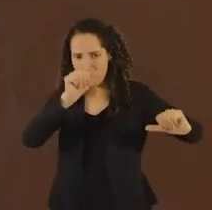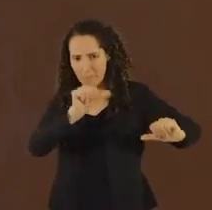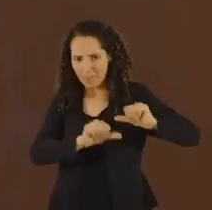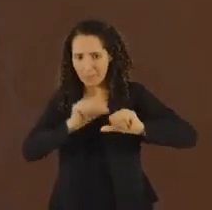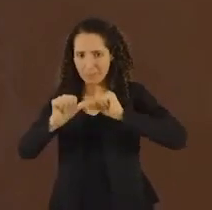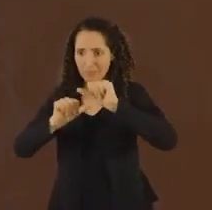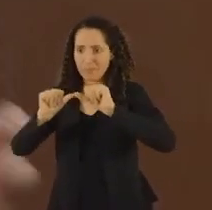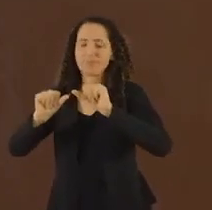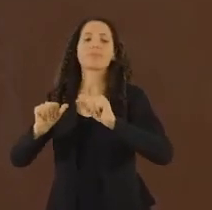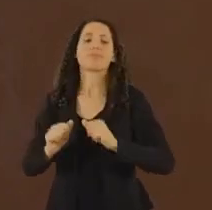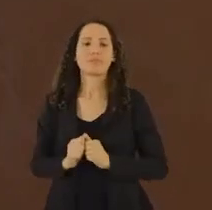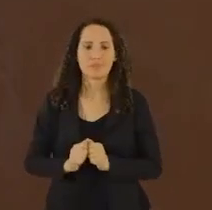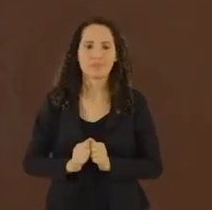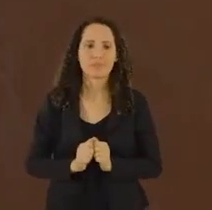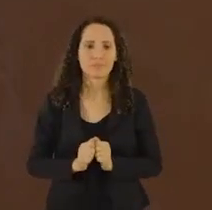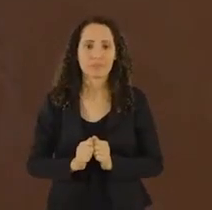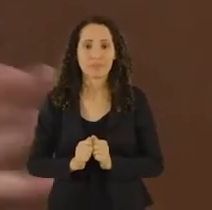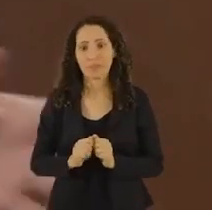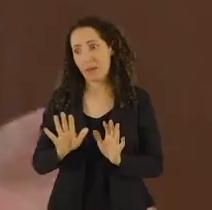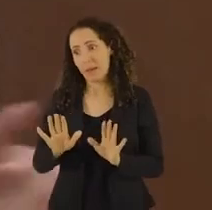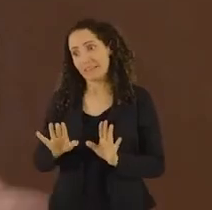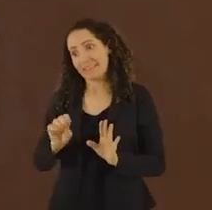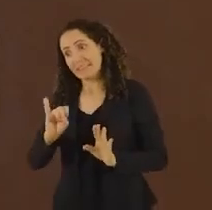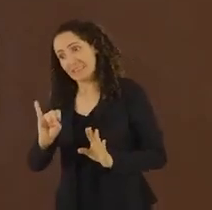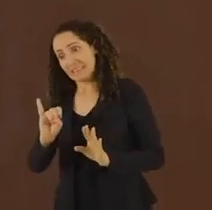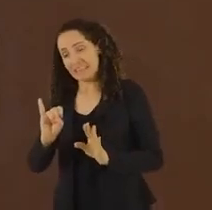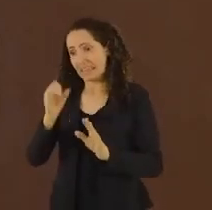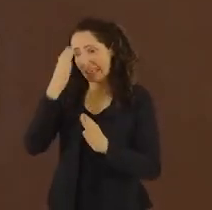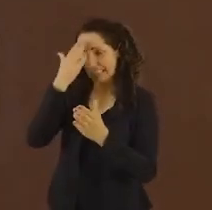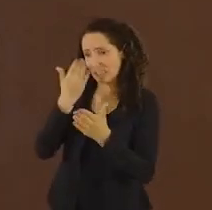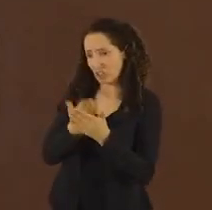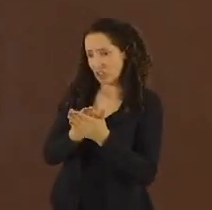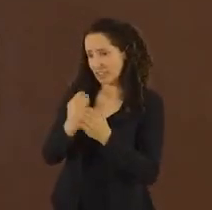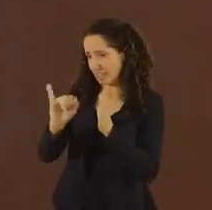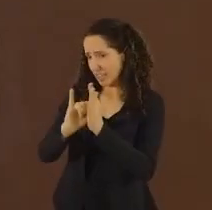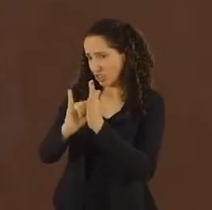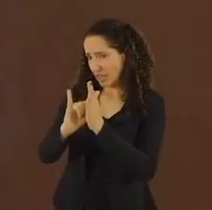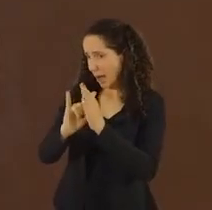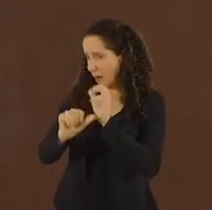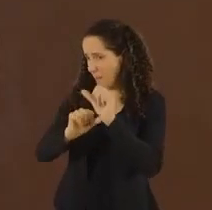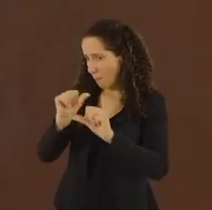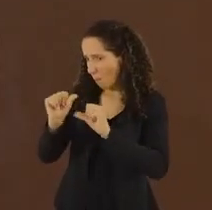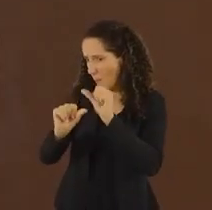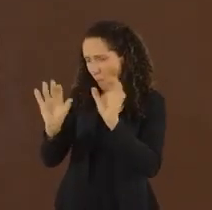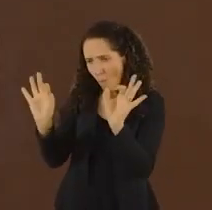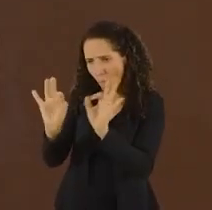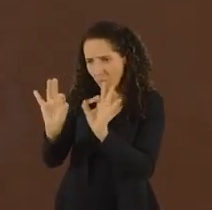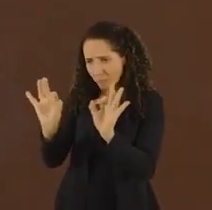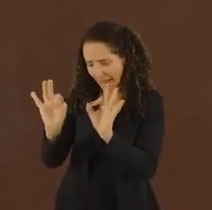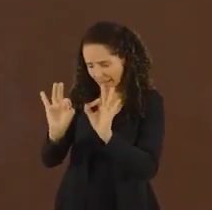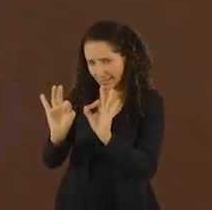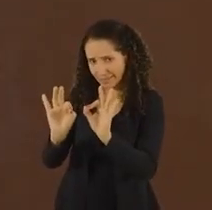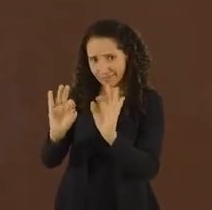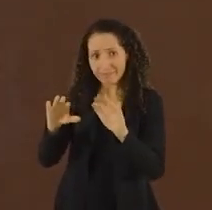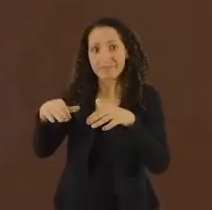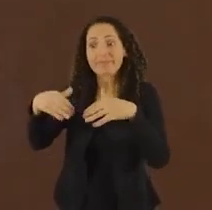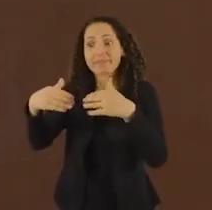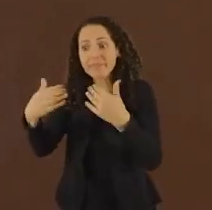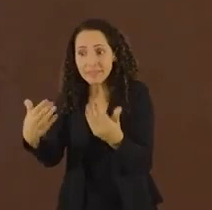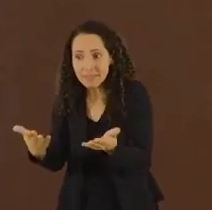formas de viver cristalizar e se você acredita que é uma identidade cultural fixa nós poderíamos dizer que está